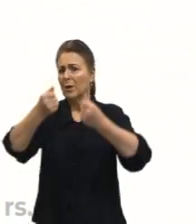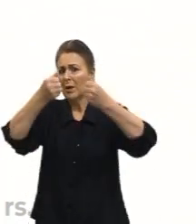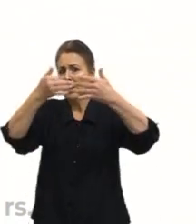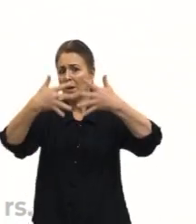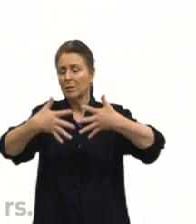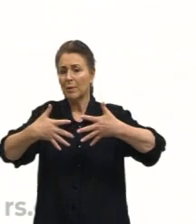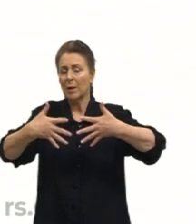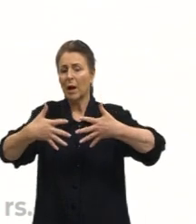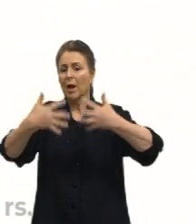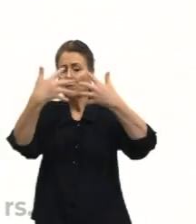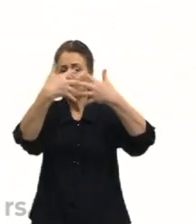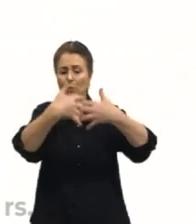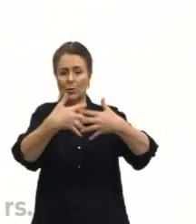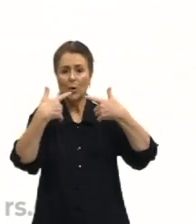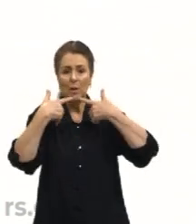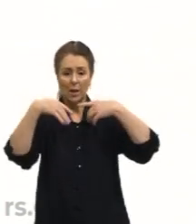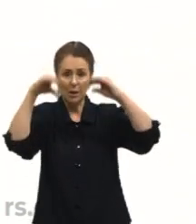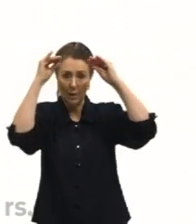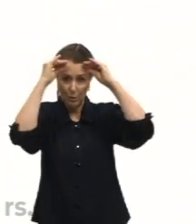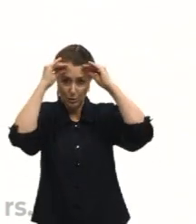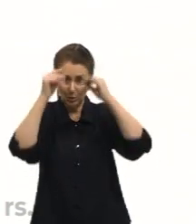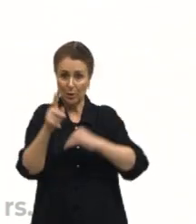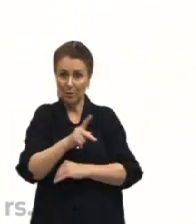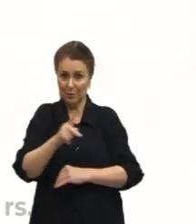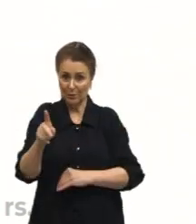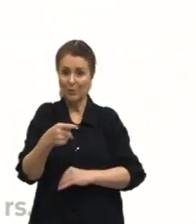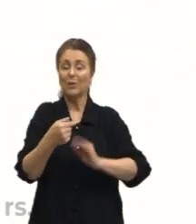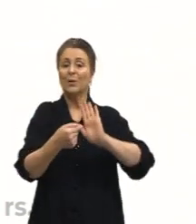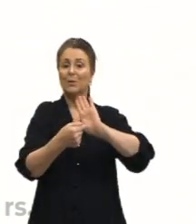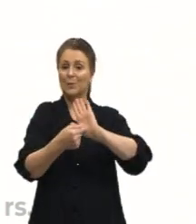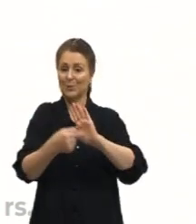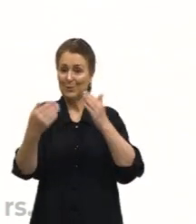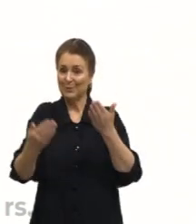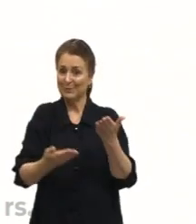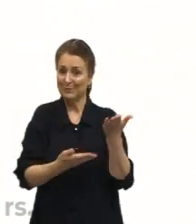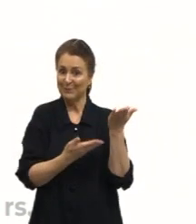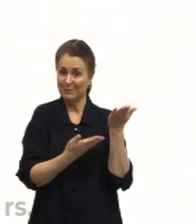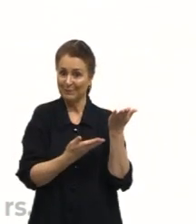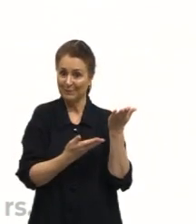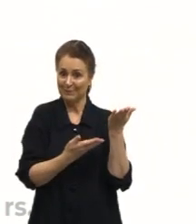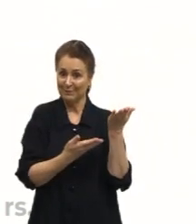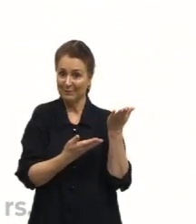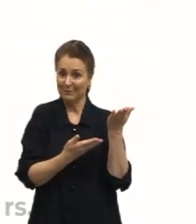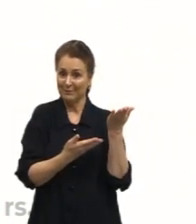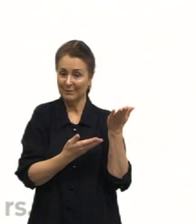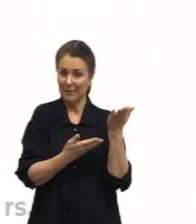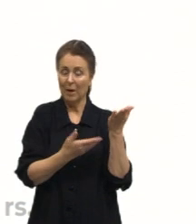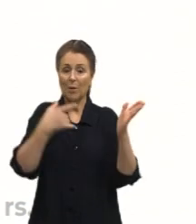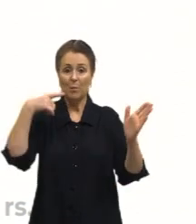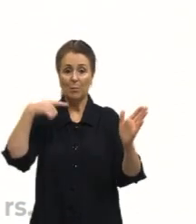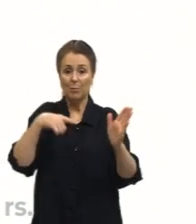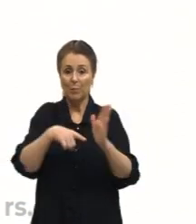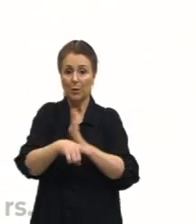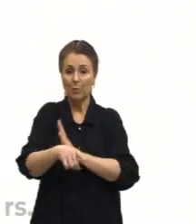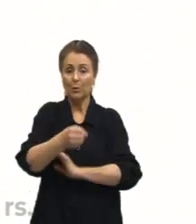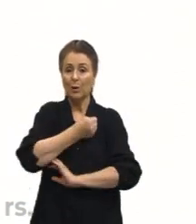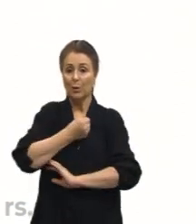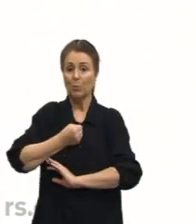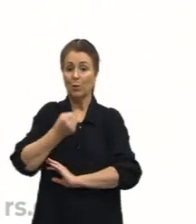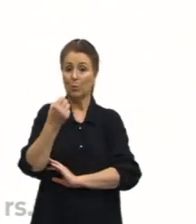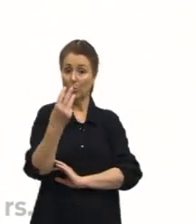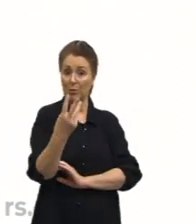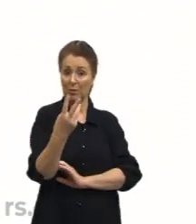linguagem que é um dos assuntos que a gente vai abordar nessa aula a questão de número 35